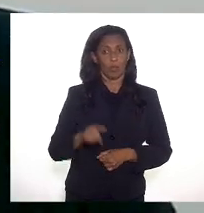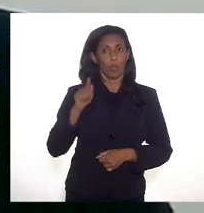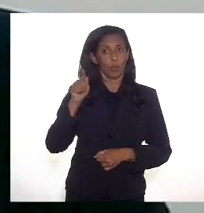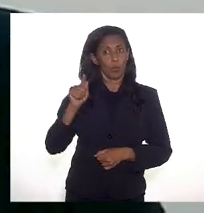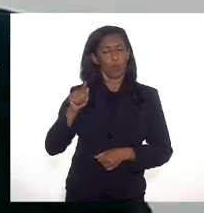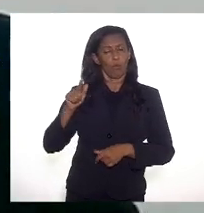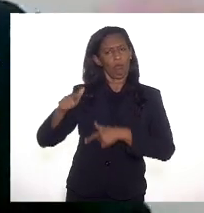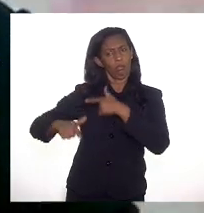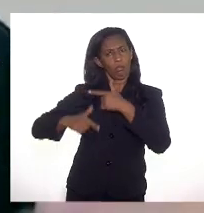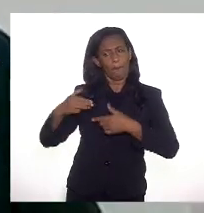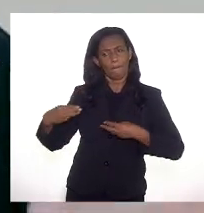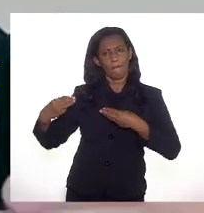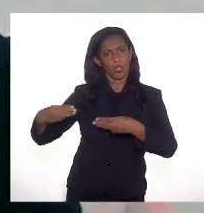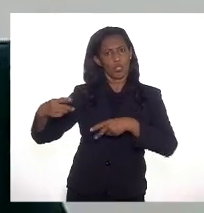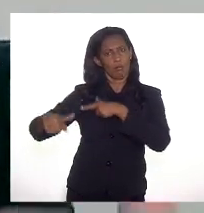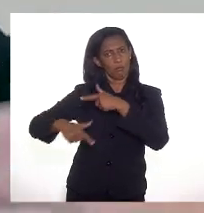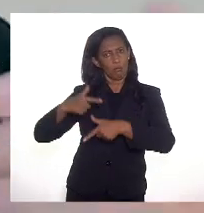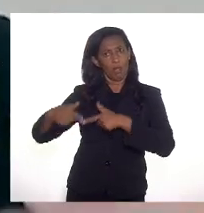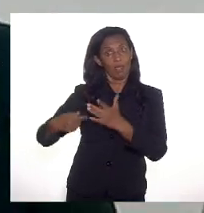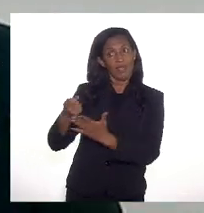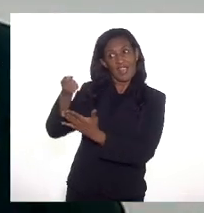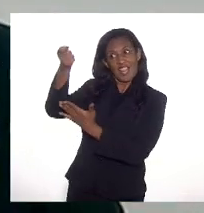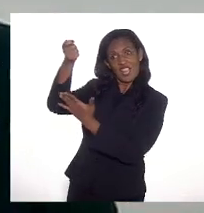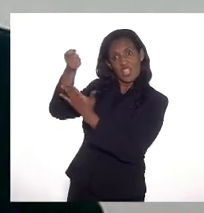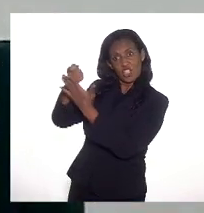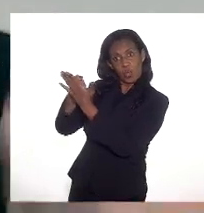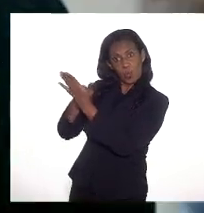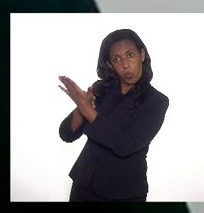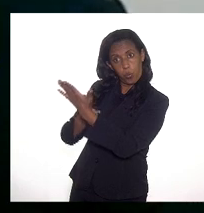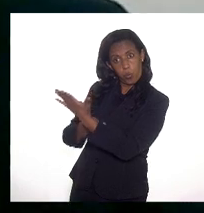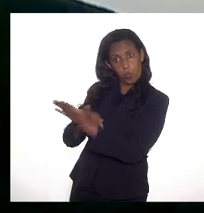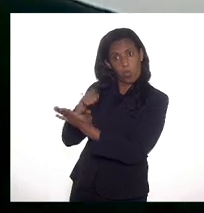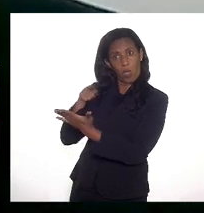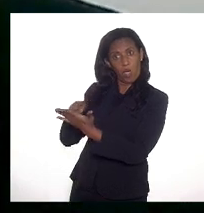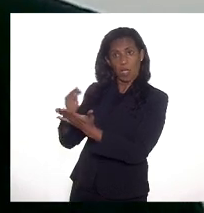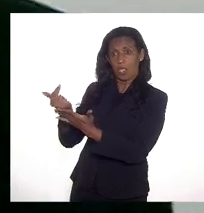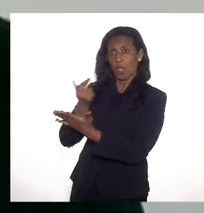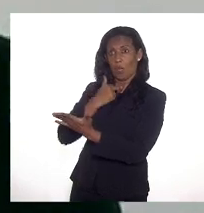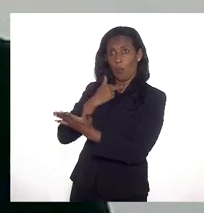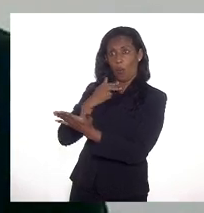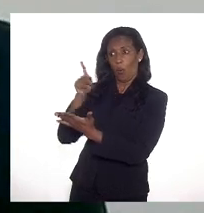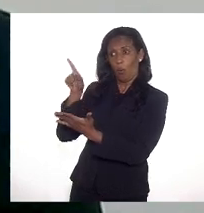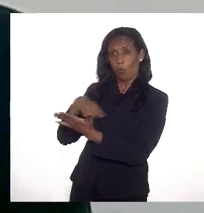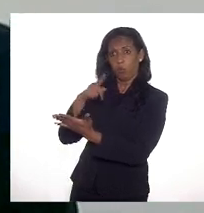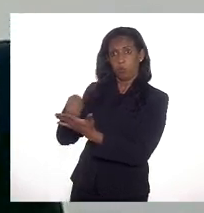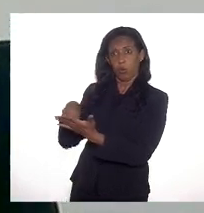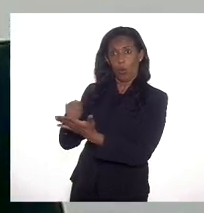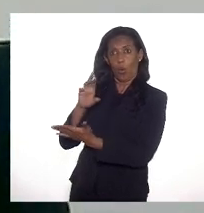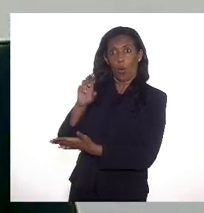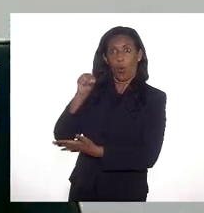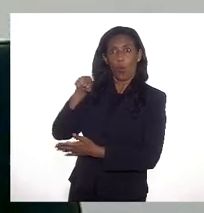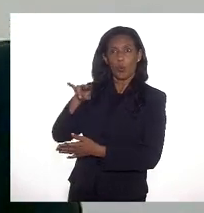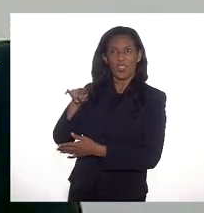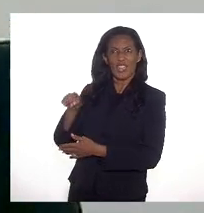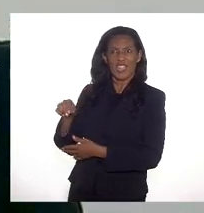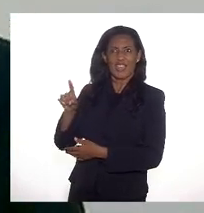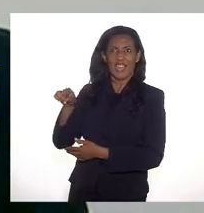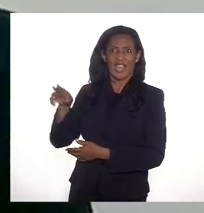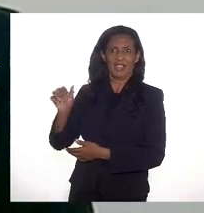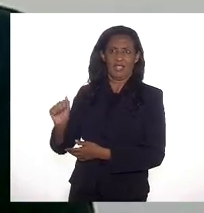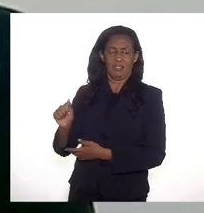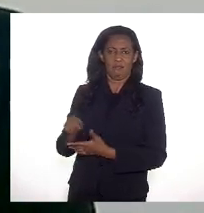Ministério do Trabalho há uma lista das instituições condenadas. Então, por exclusão,